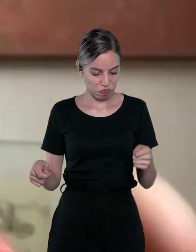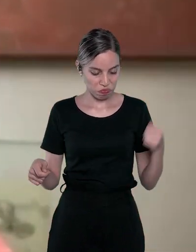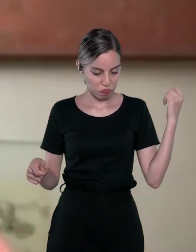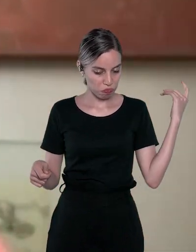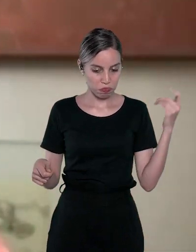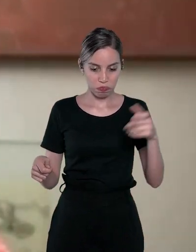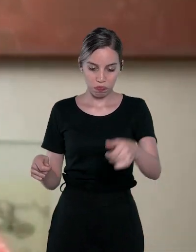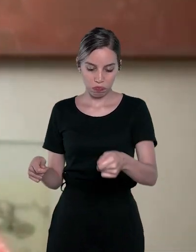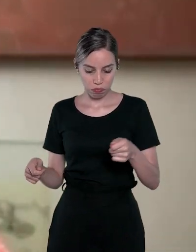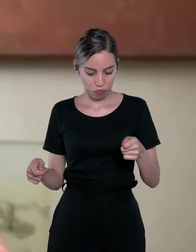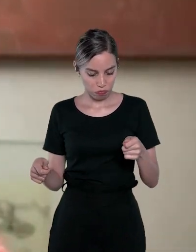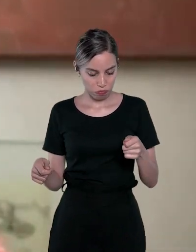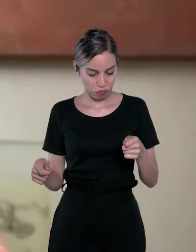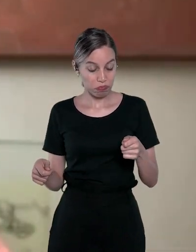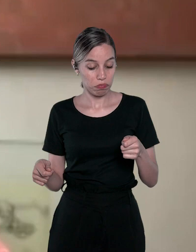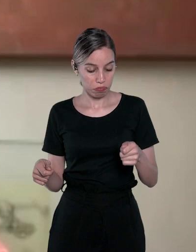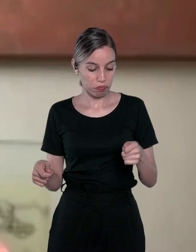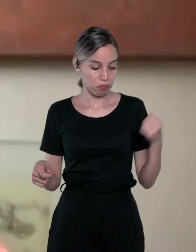ou 12